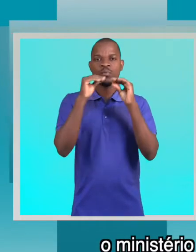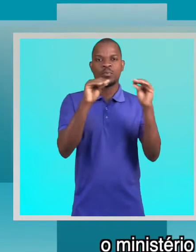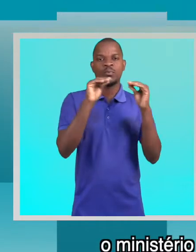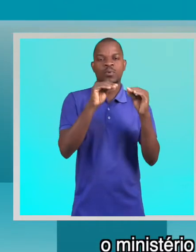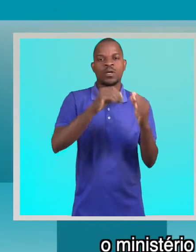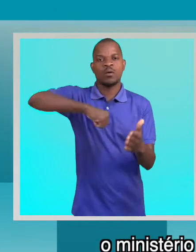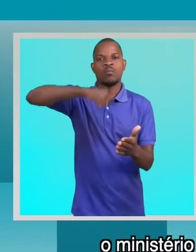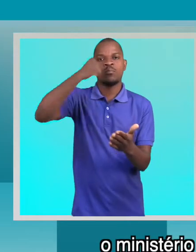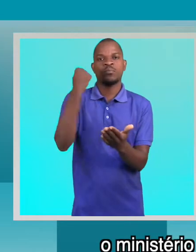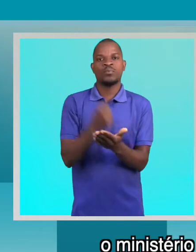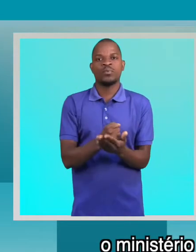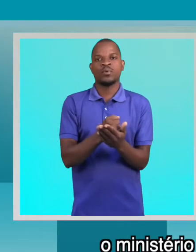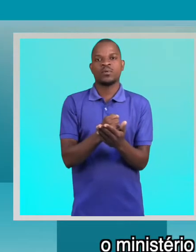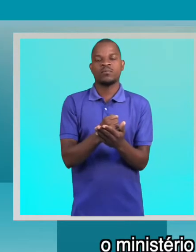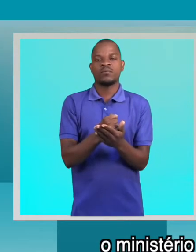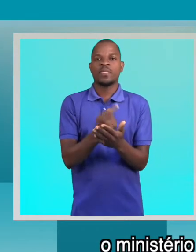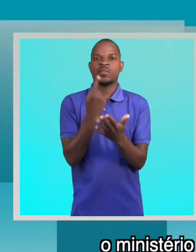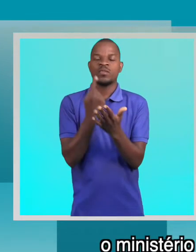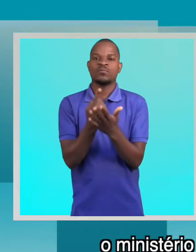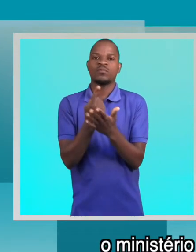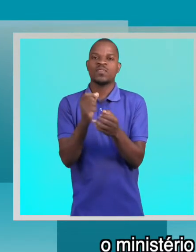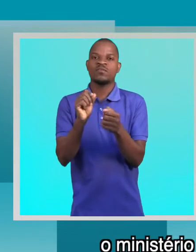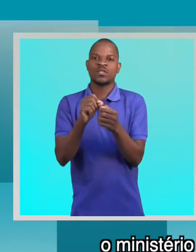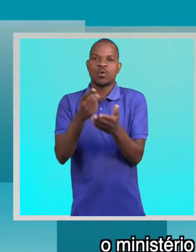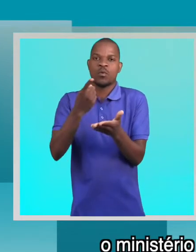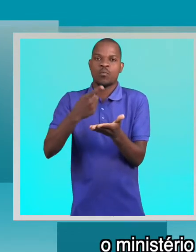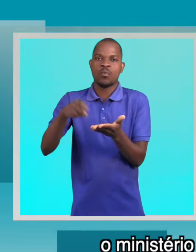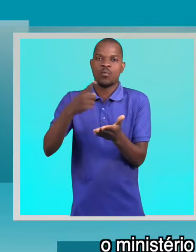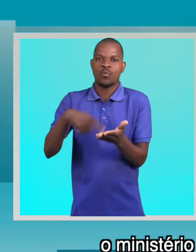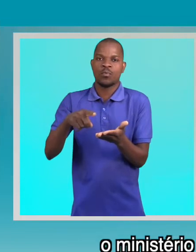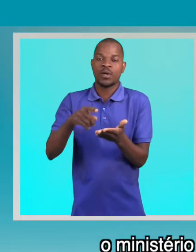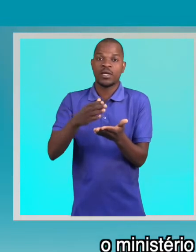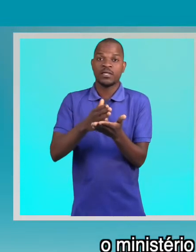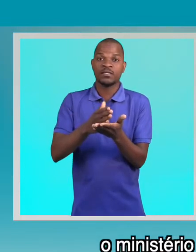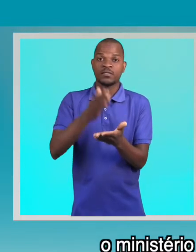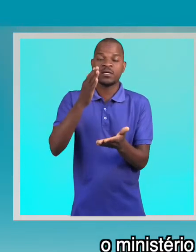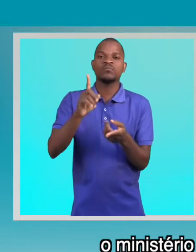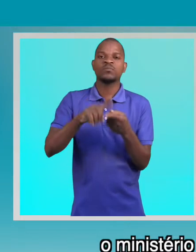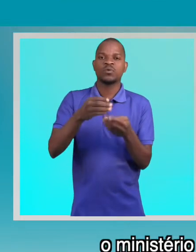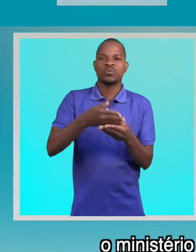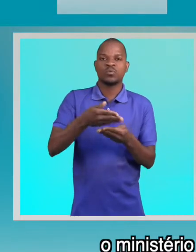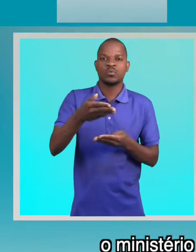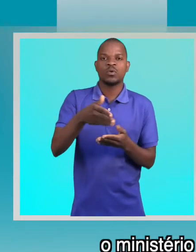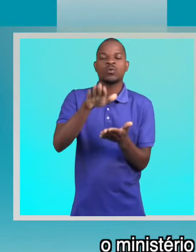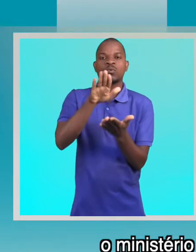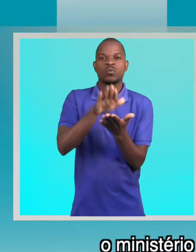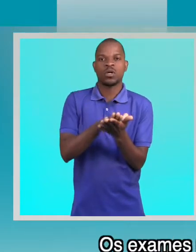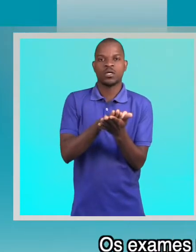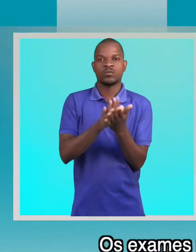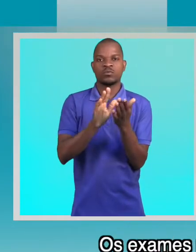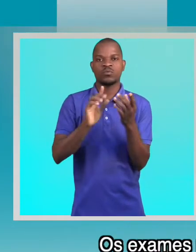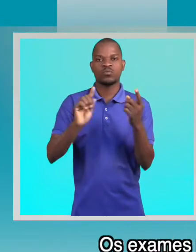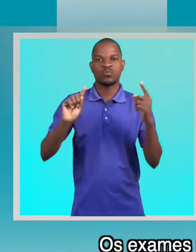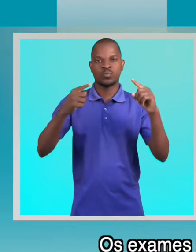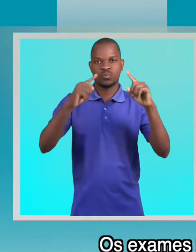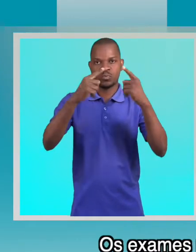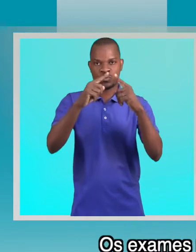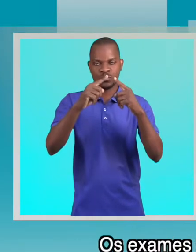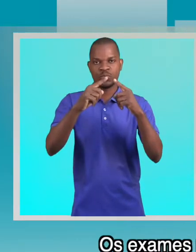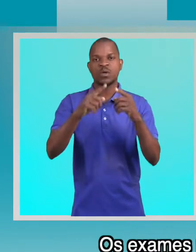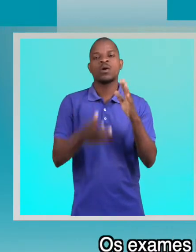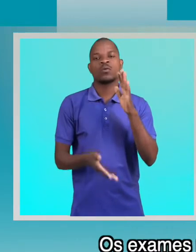centralizar a curação dos exames e sistematizar. Então, os exames passaram a